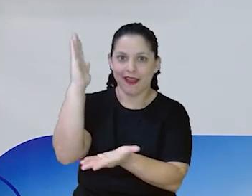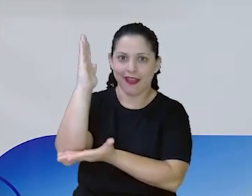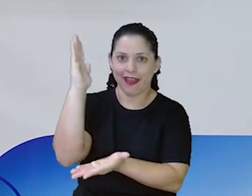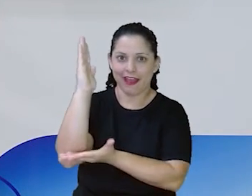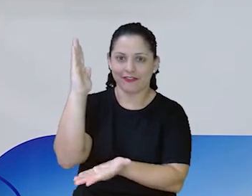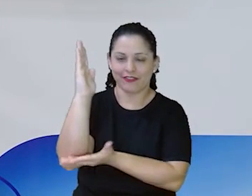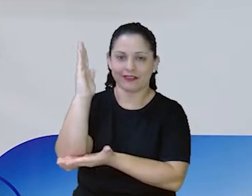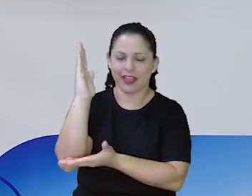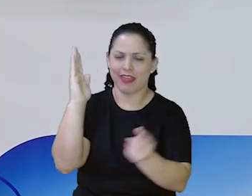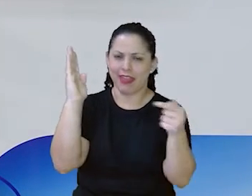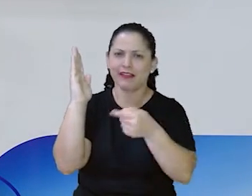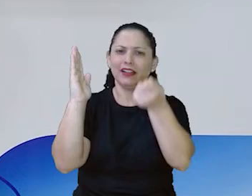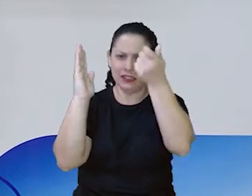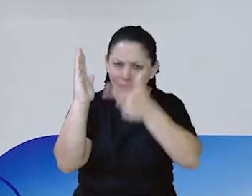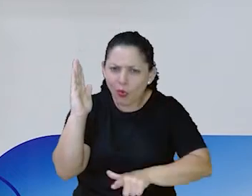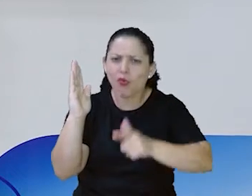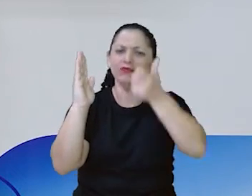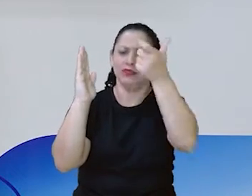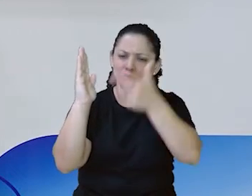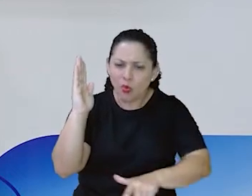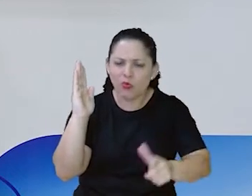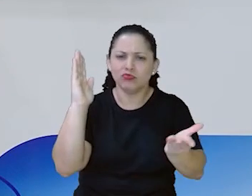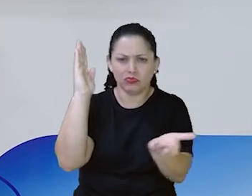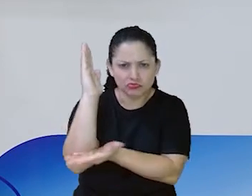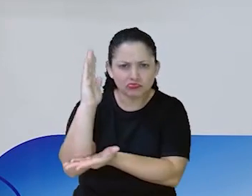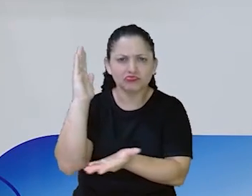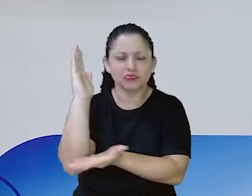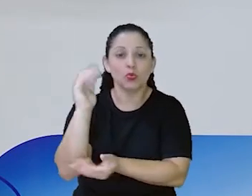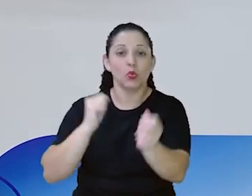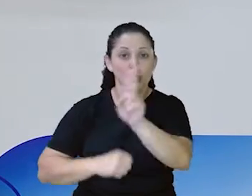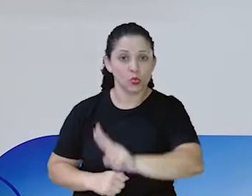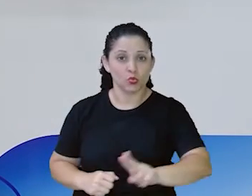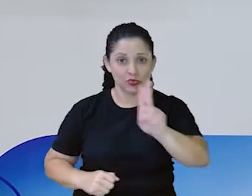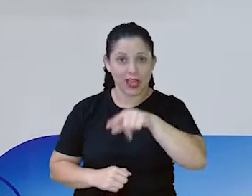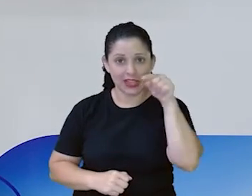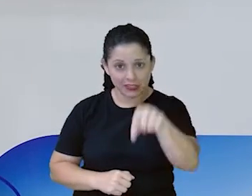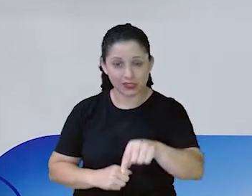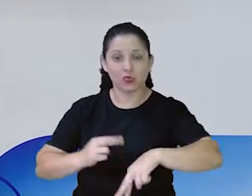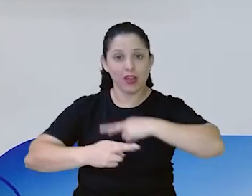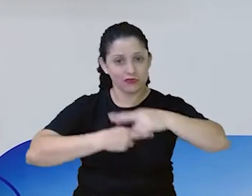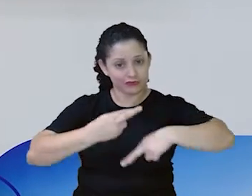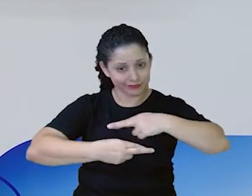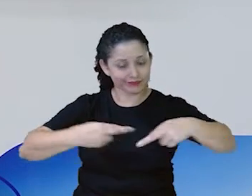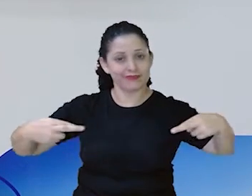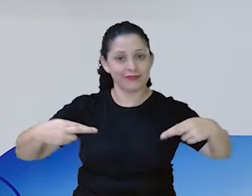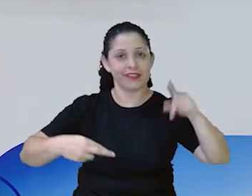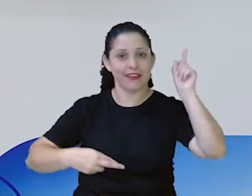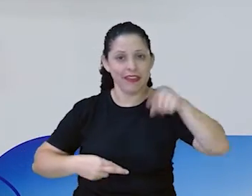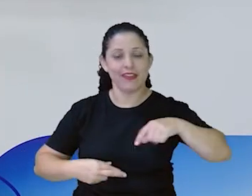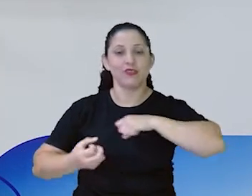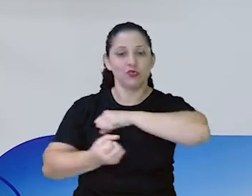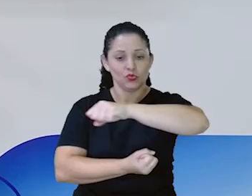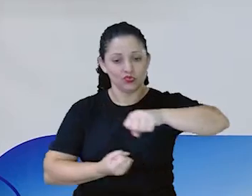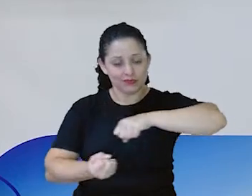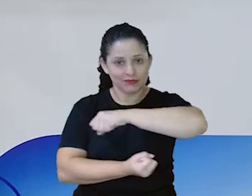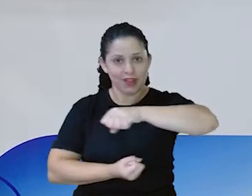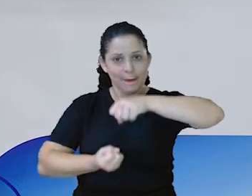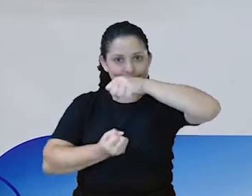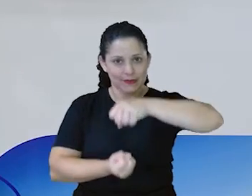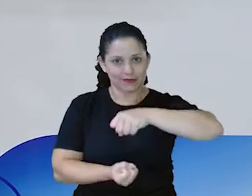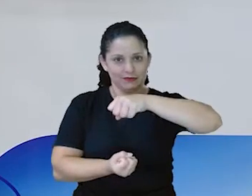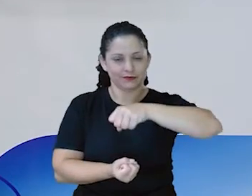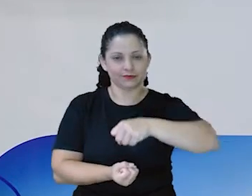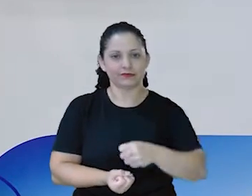jogar no lixo, você reutiliza ela e isso é uma atitude sustentável. Eu estou pensando, essa garrafa ela não vai para o lixo, ela não